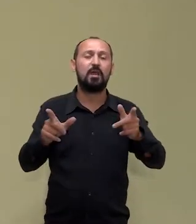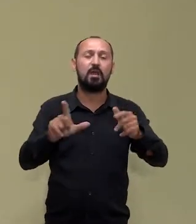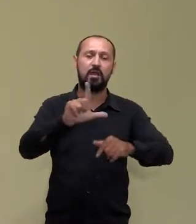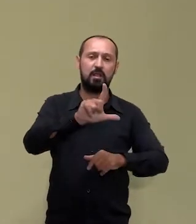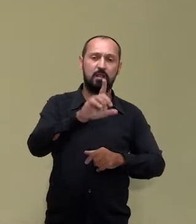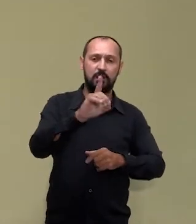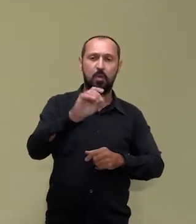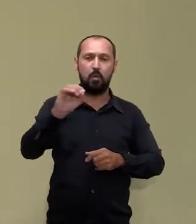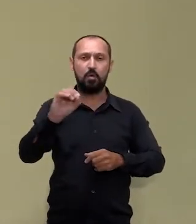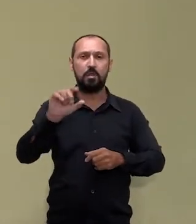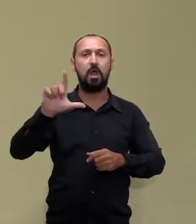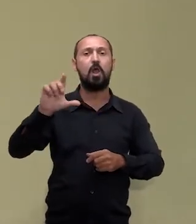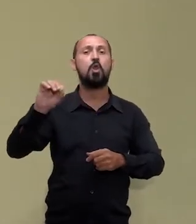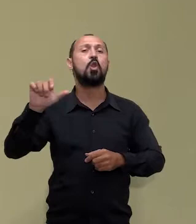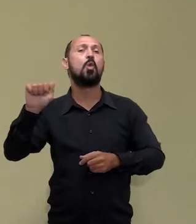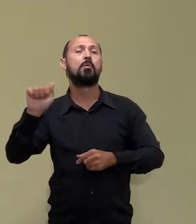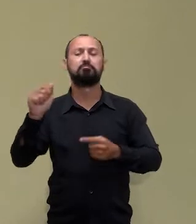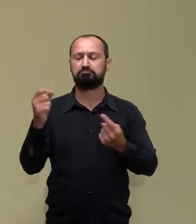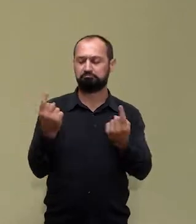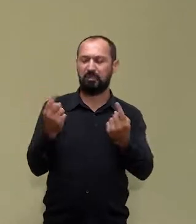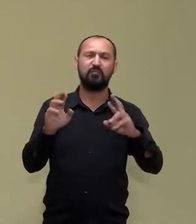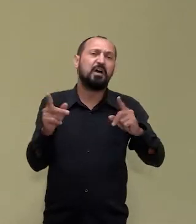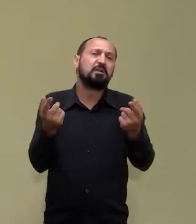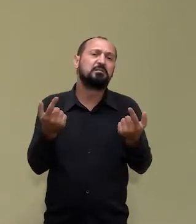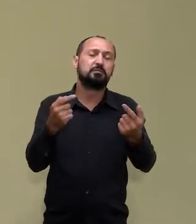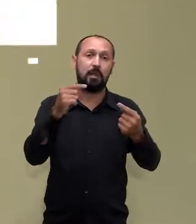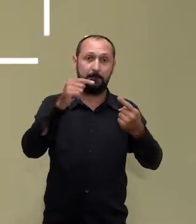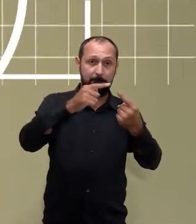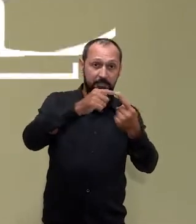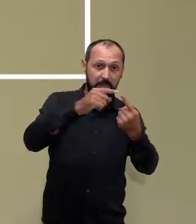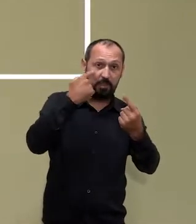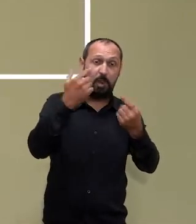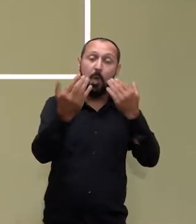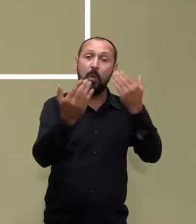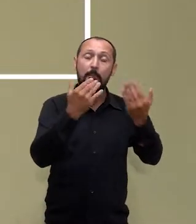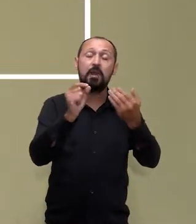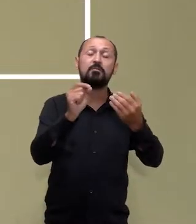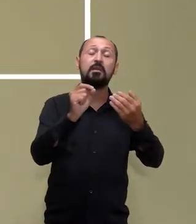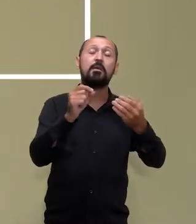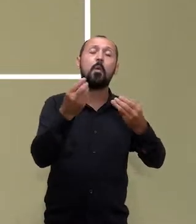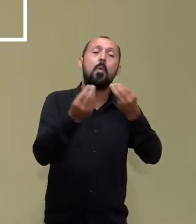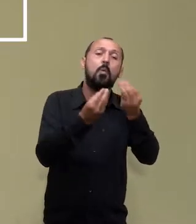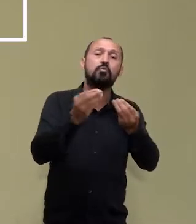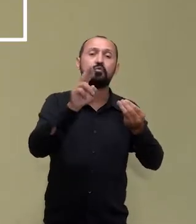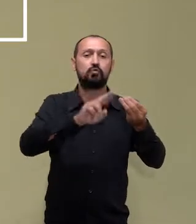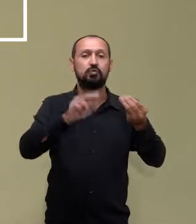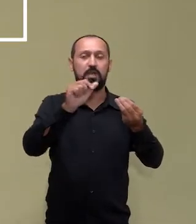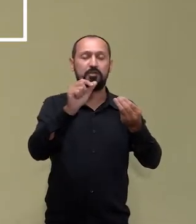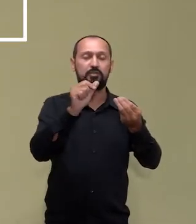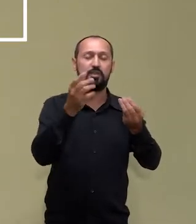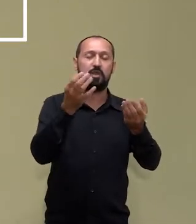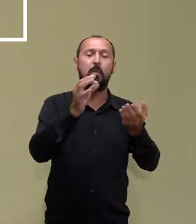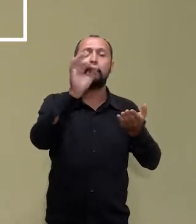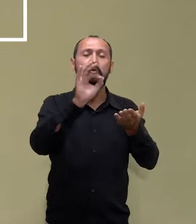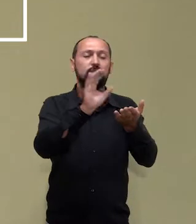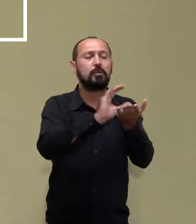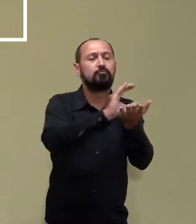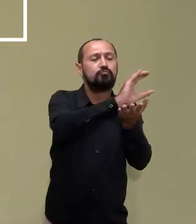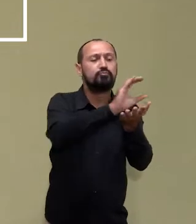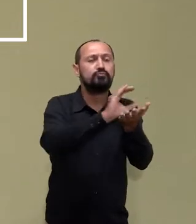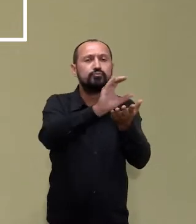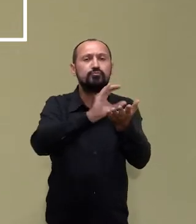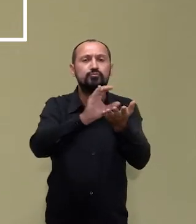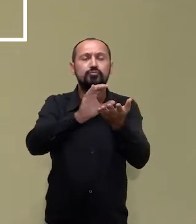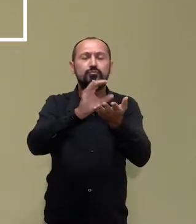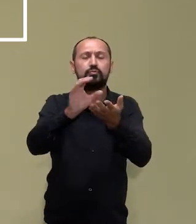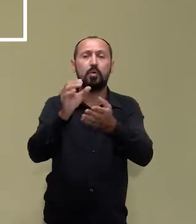entre a LDO e a LOA? Bem, a primeira estabelece os parâmetros necessários para a destinação dos recursos